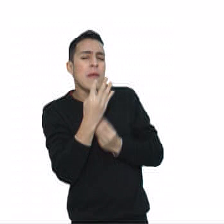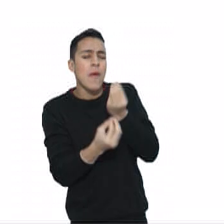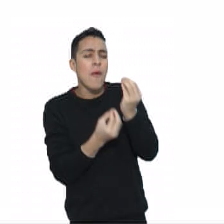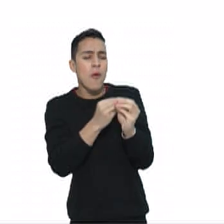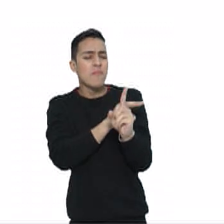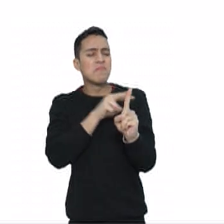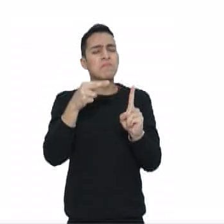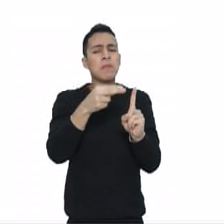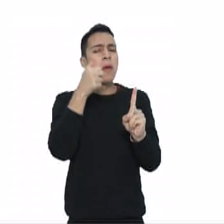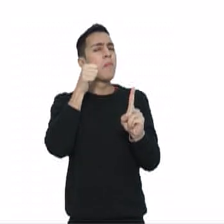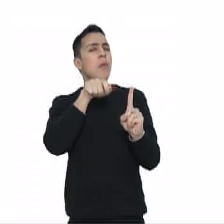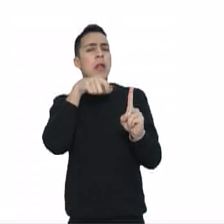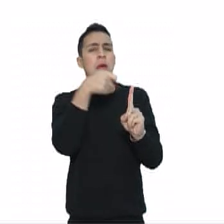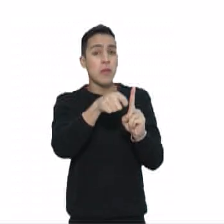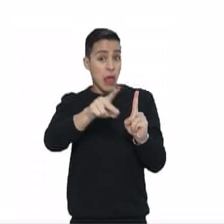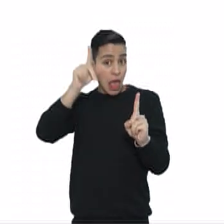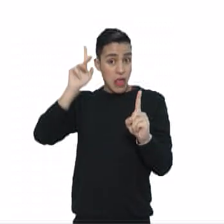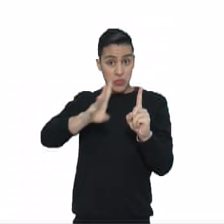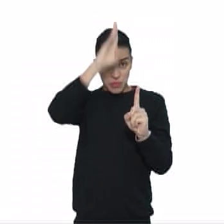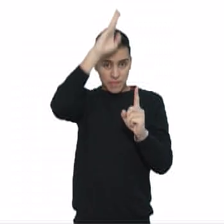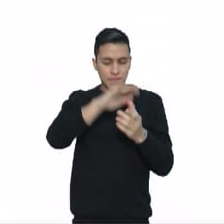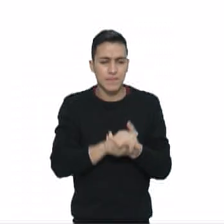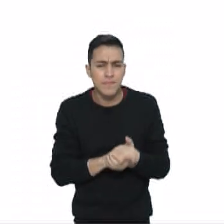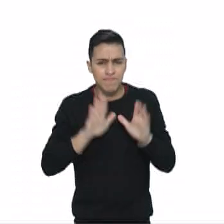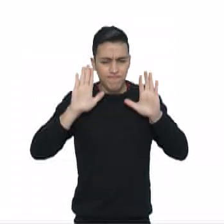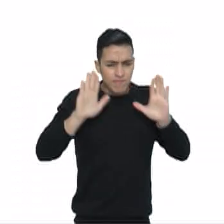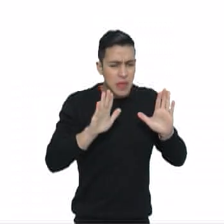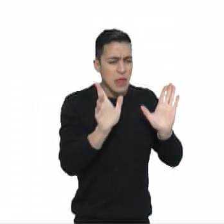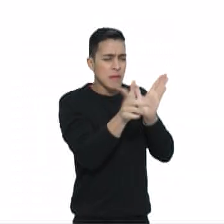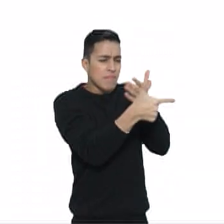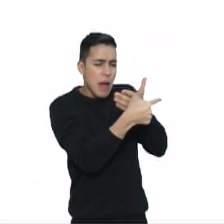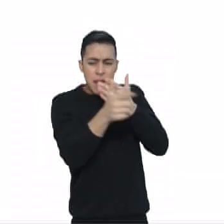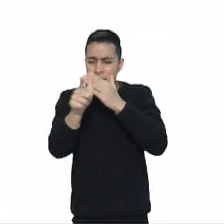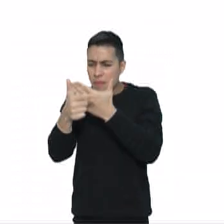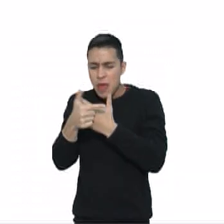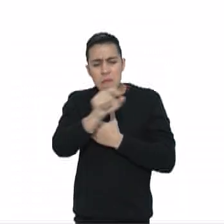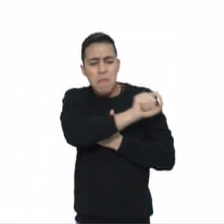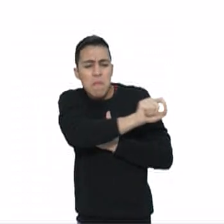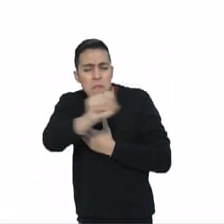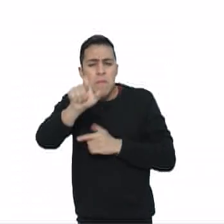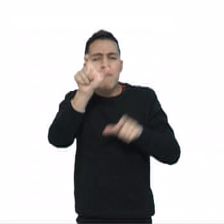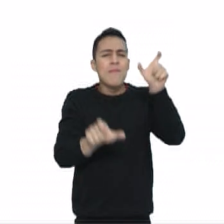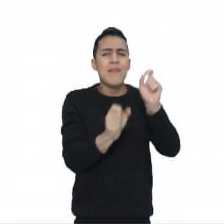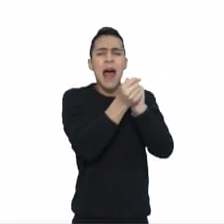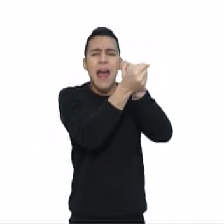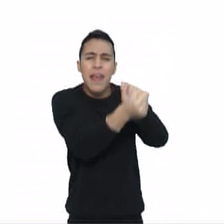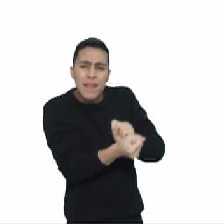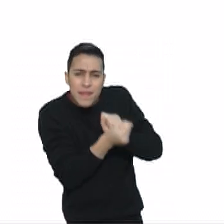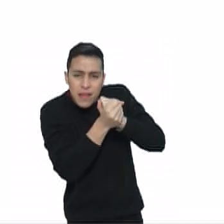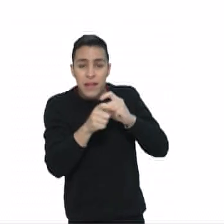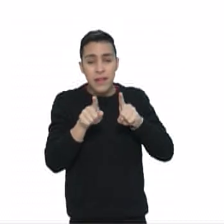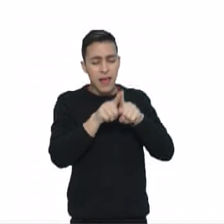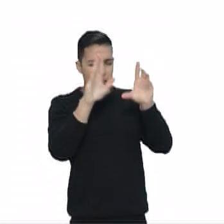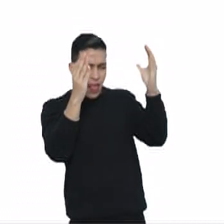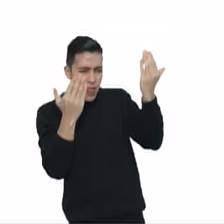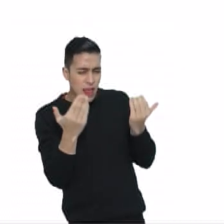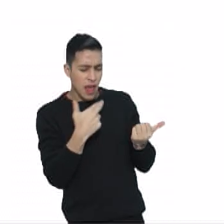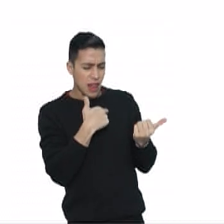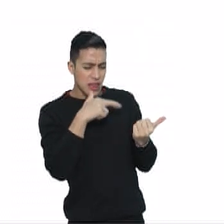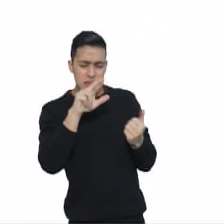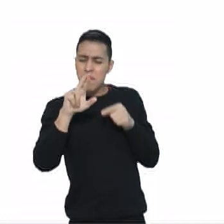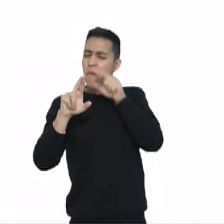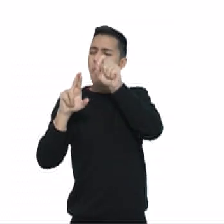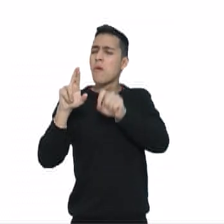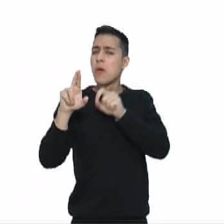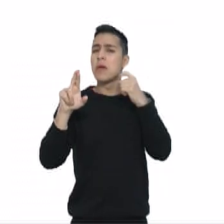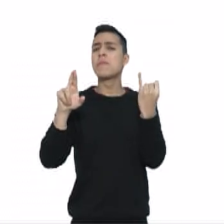antiga. Diferenciar as funções exercidas pelos escravizados. Analisar a religião e a sua importância para